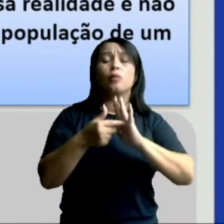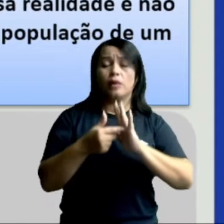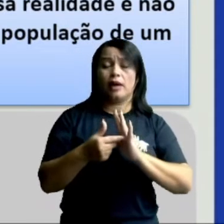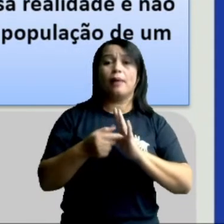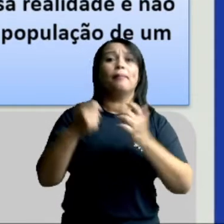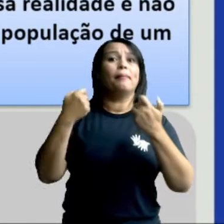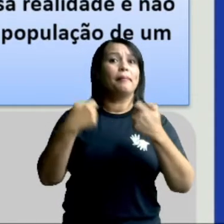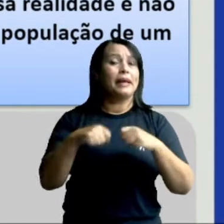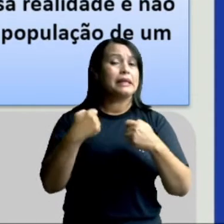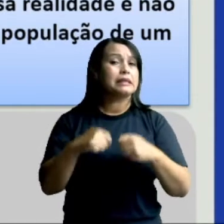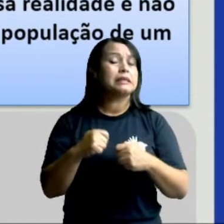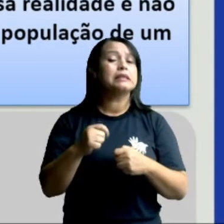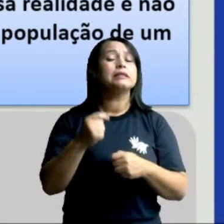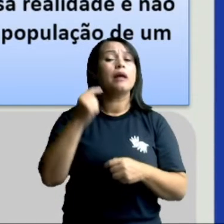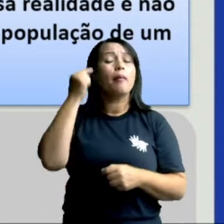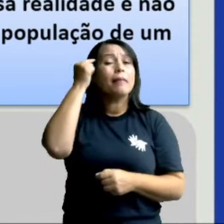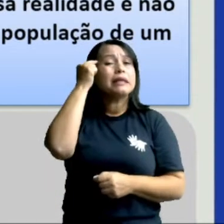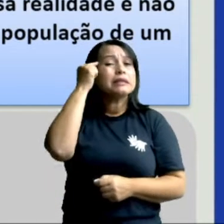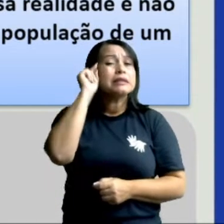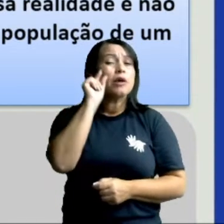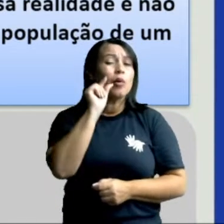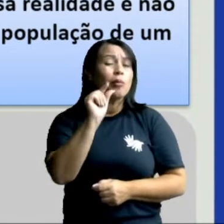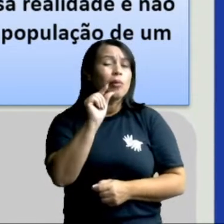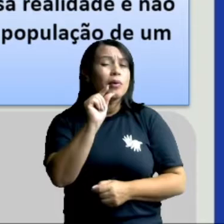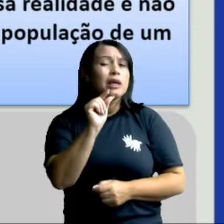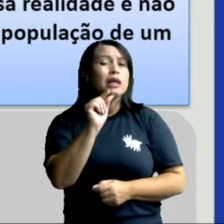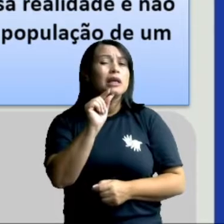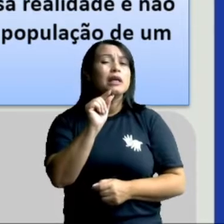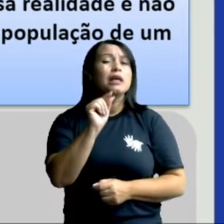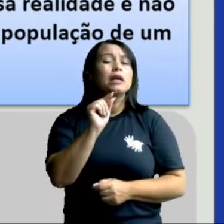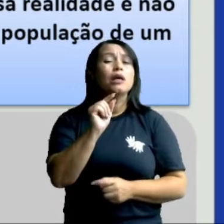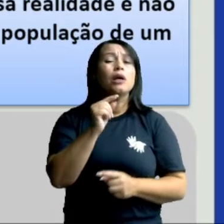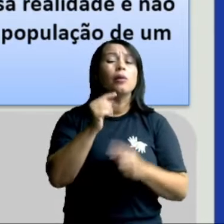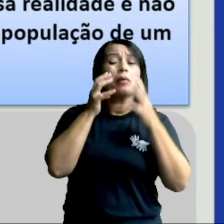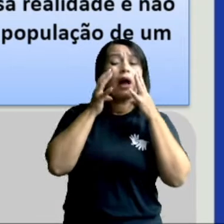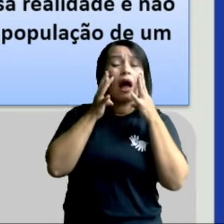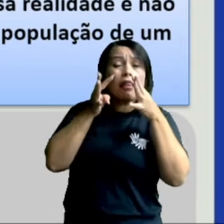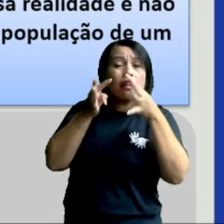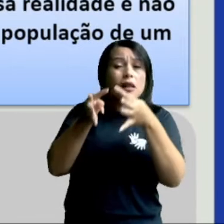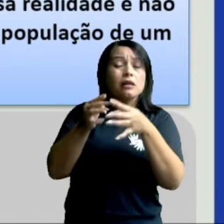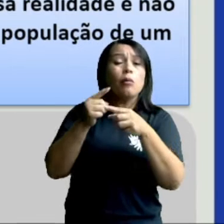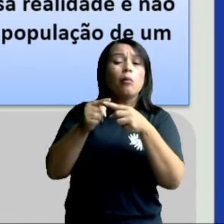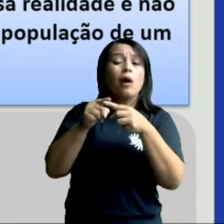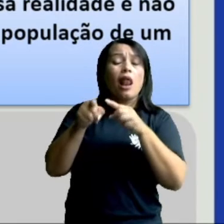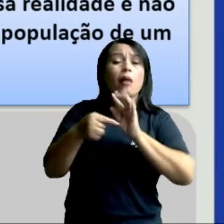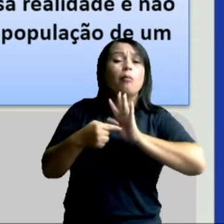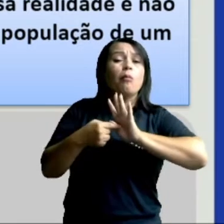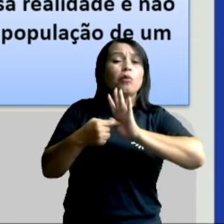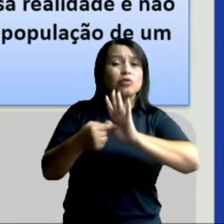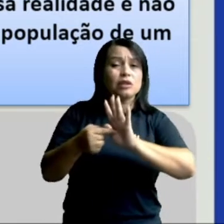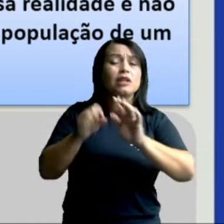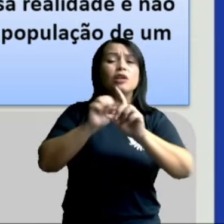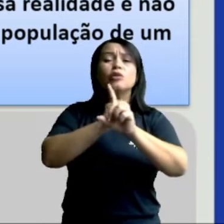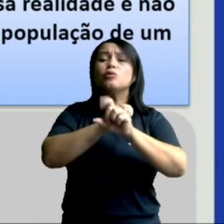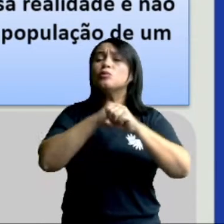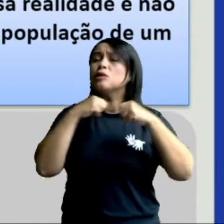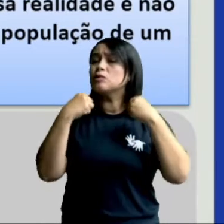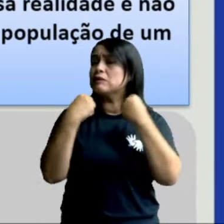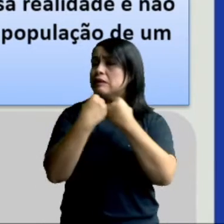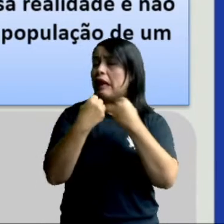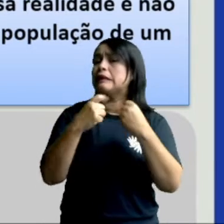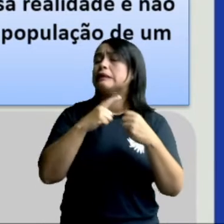manter ela, dar um pouquinho de atenção maior a ela. Por quê? Porque ela é um indicador social. O que é um